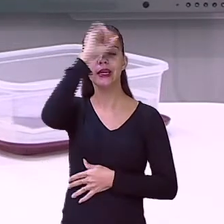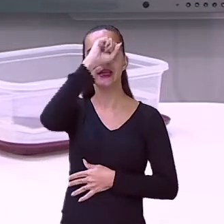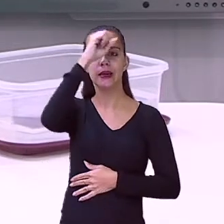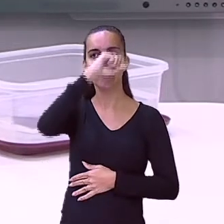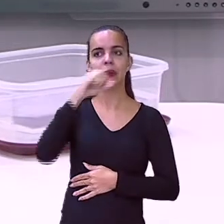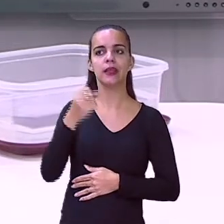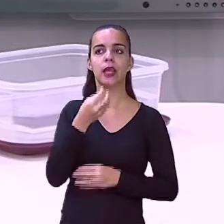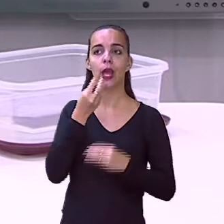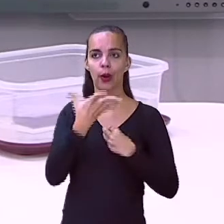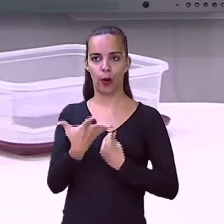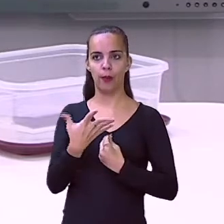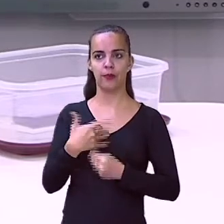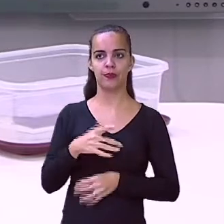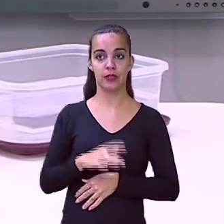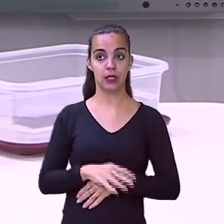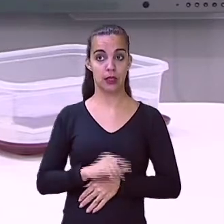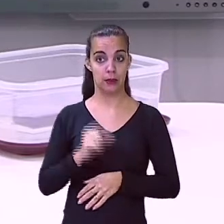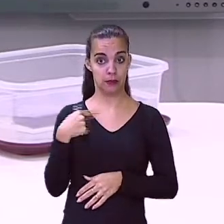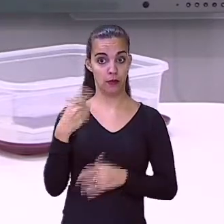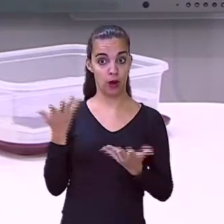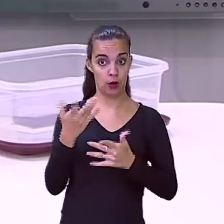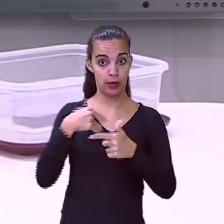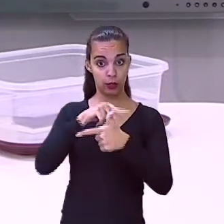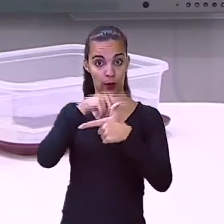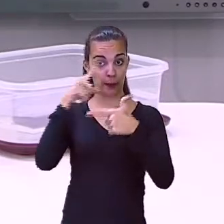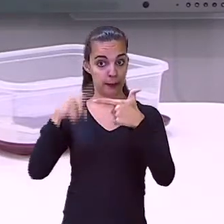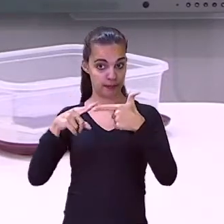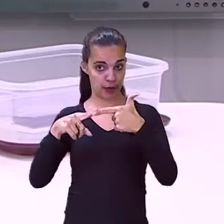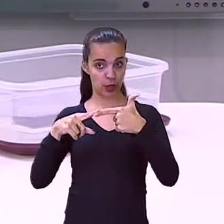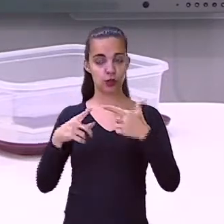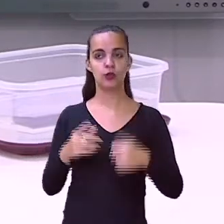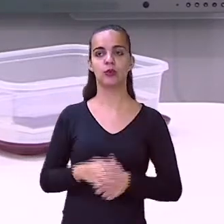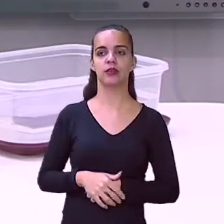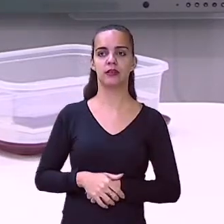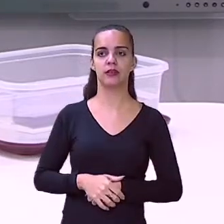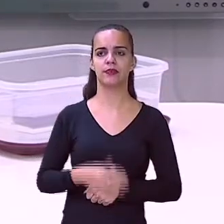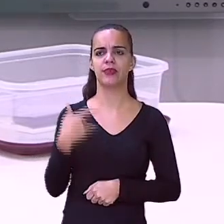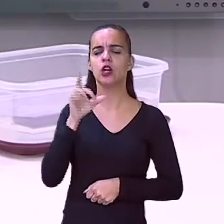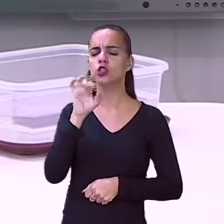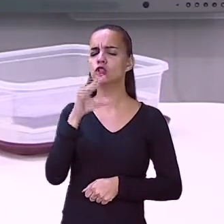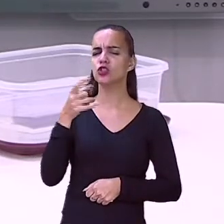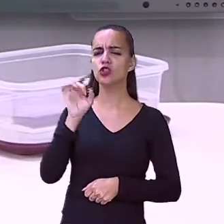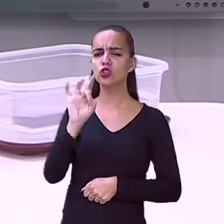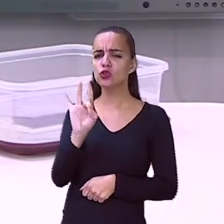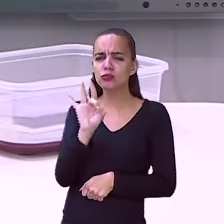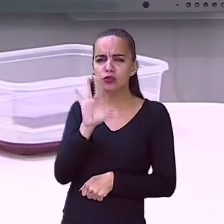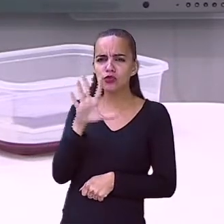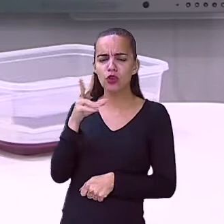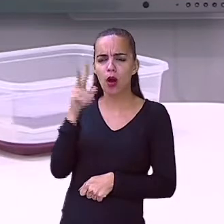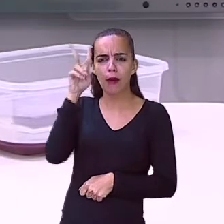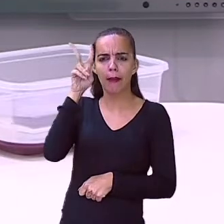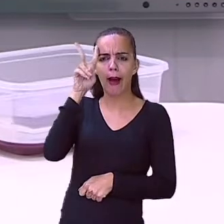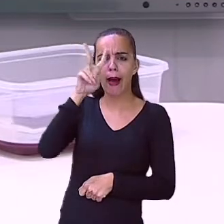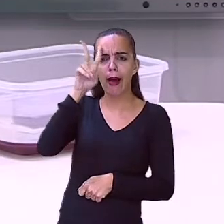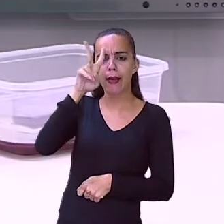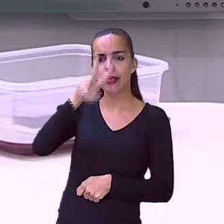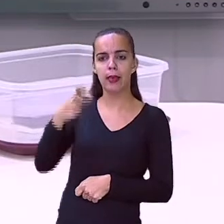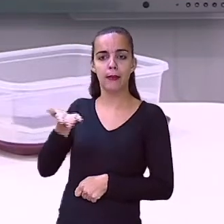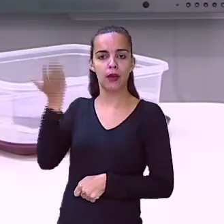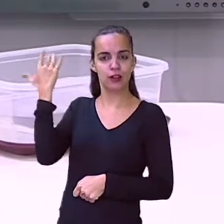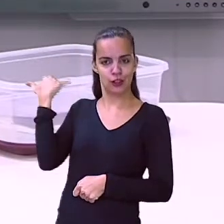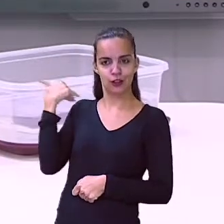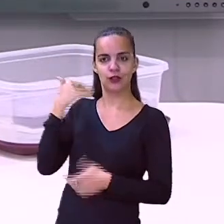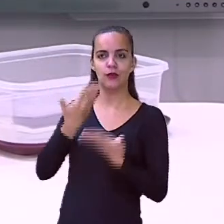heterogênea. Então, parte 2. E para isto, vale relembrar alguns detalhes